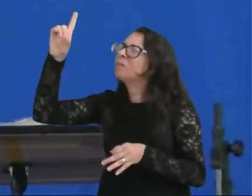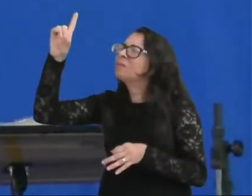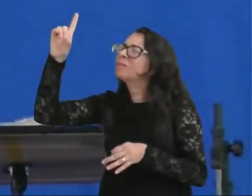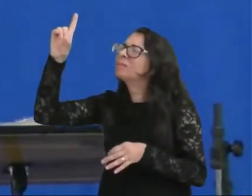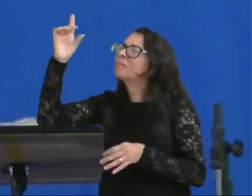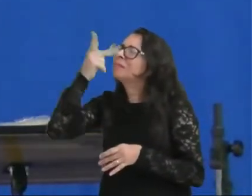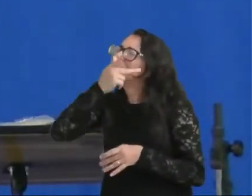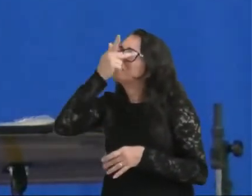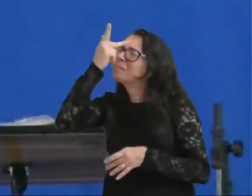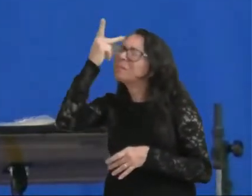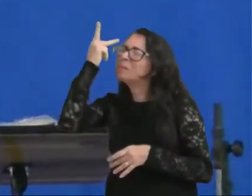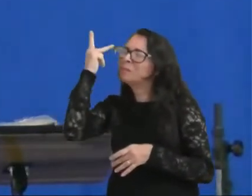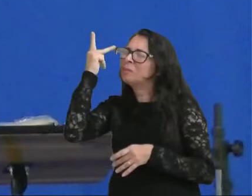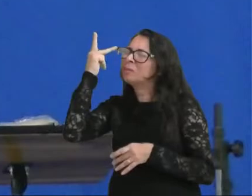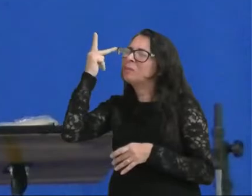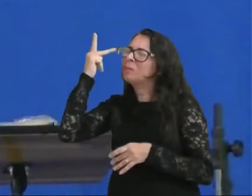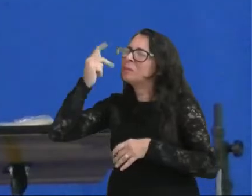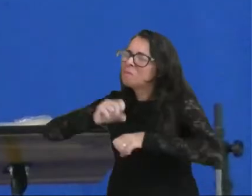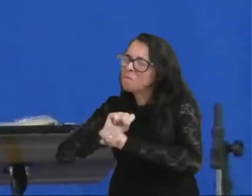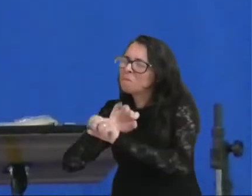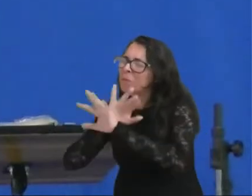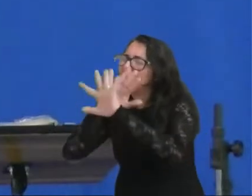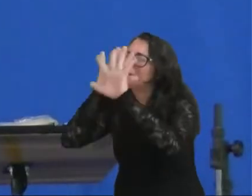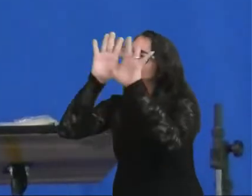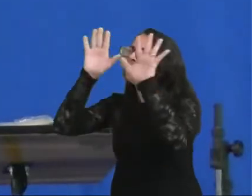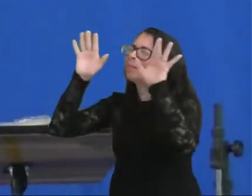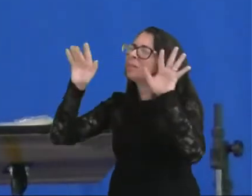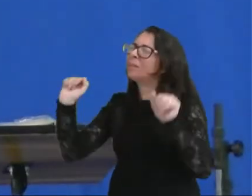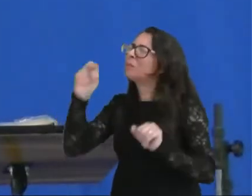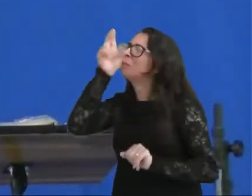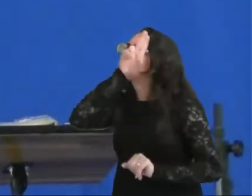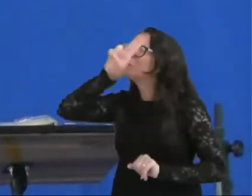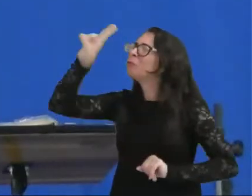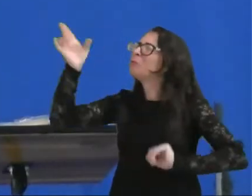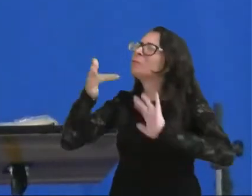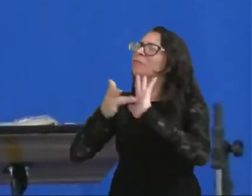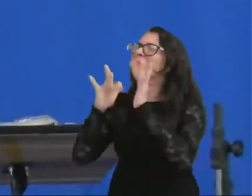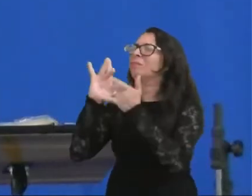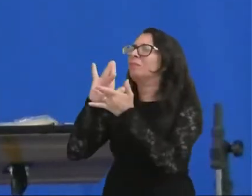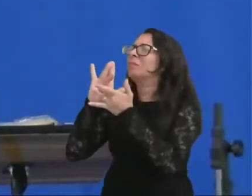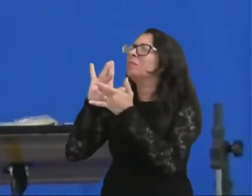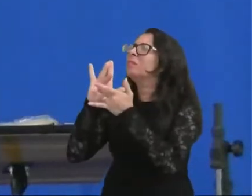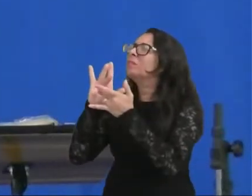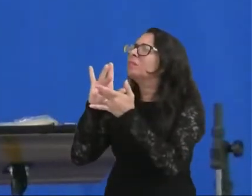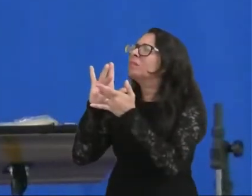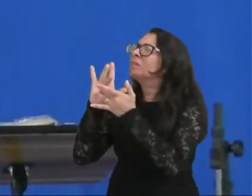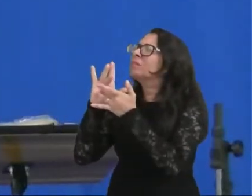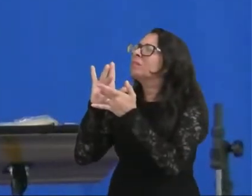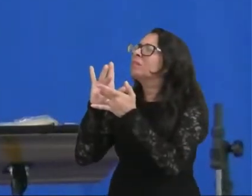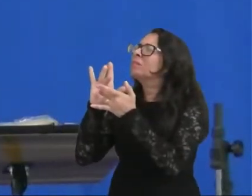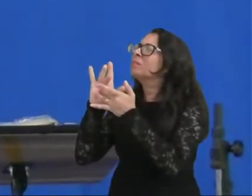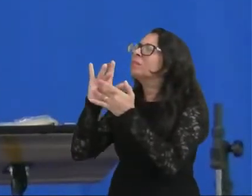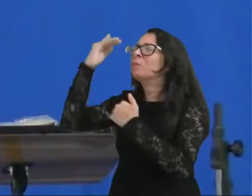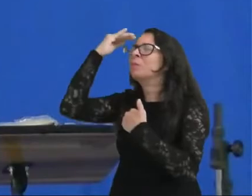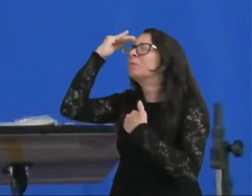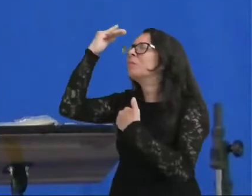todo momento, Senhor. Deus, eu te agradeço, ó Pai, por sermos escolhidos por Ti, ó Deus, por sermos a Tua igreja, por sermos a